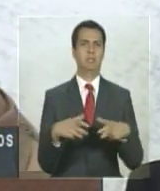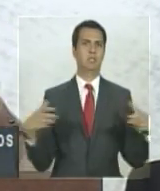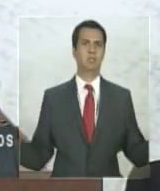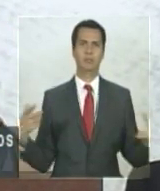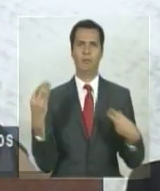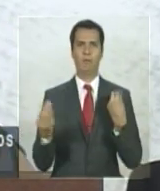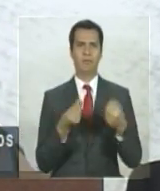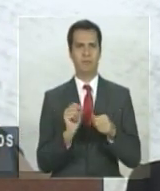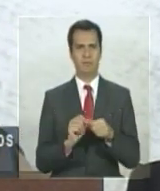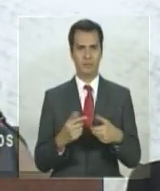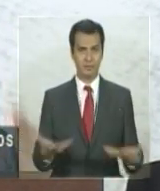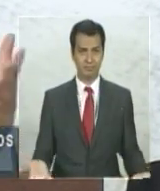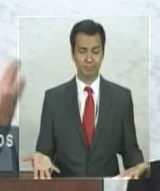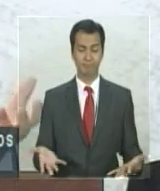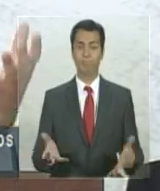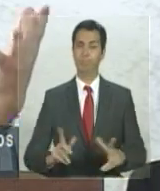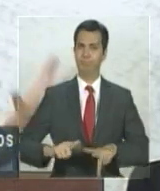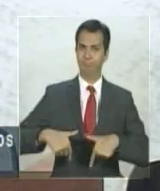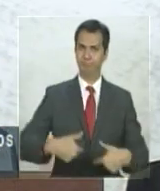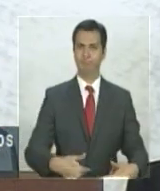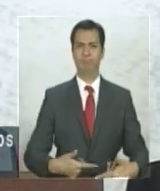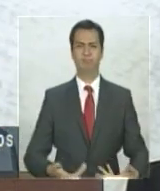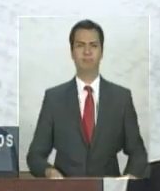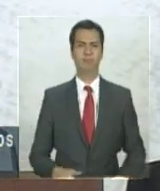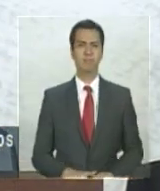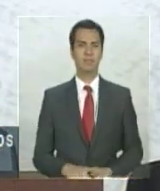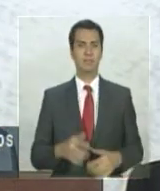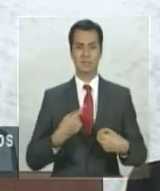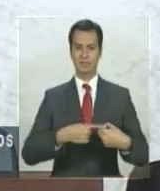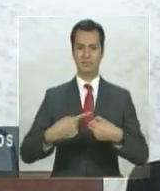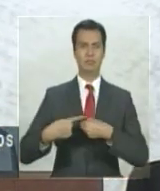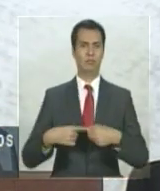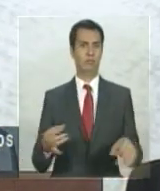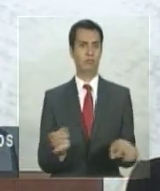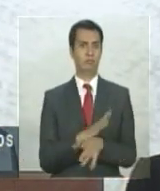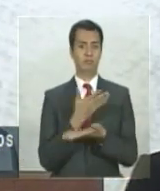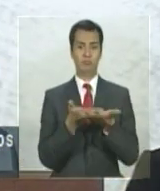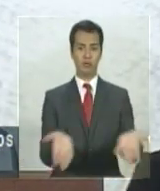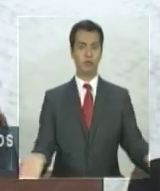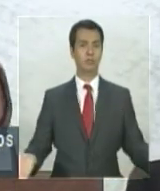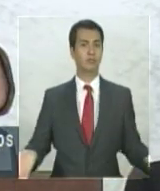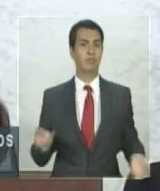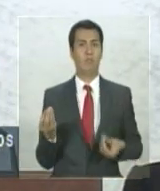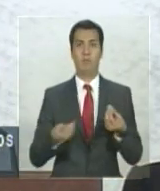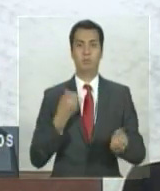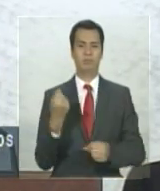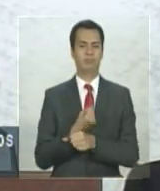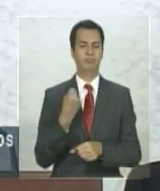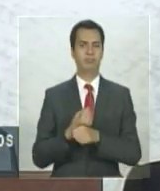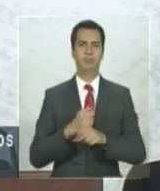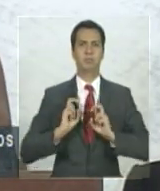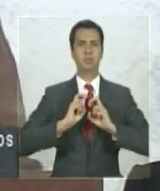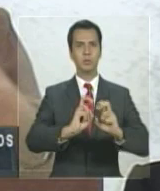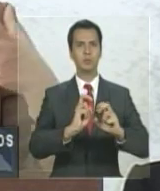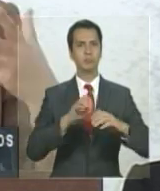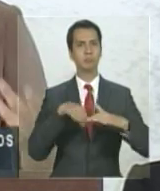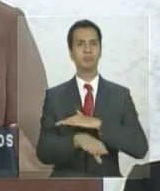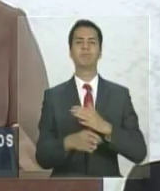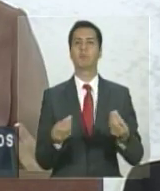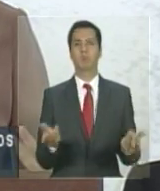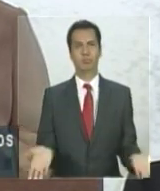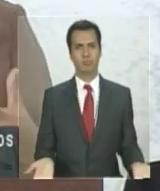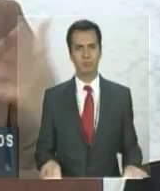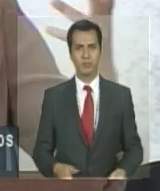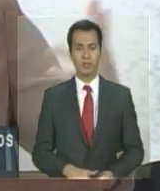desafio de fazer o transporte com uma cidade dada, né, que nós temos, inclusive, de entender a dificuldade que